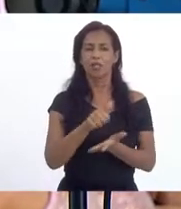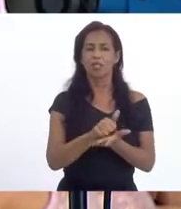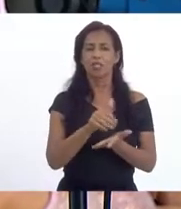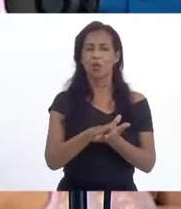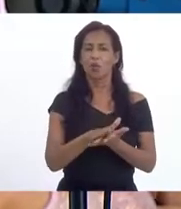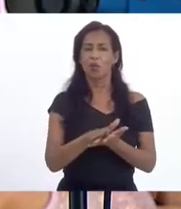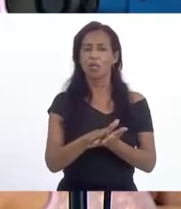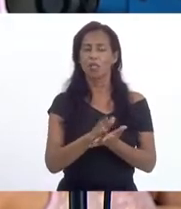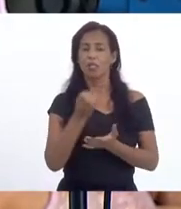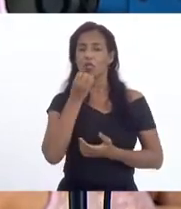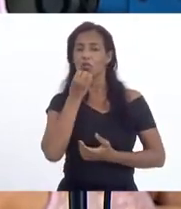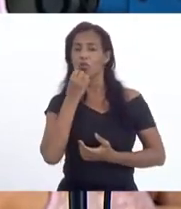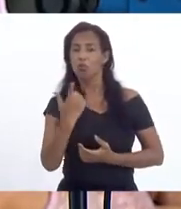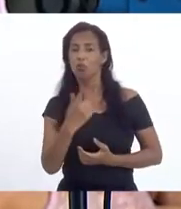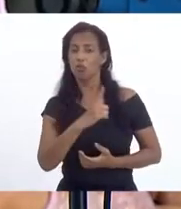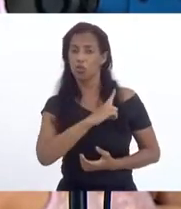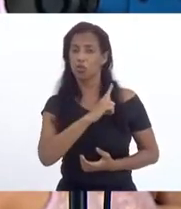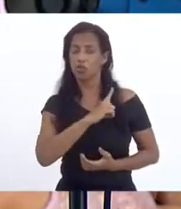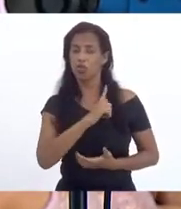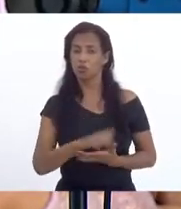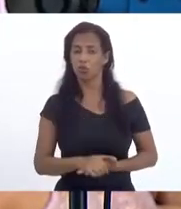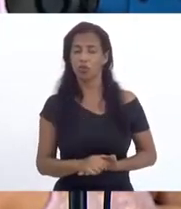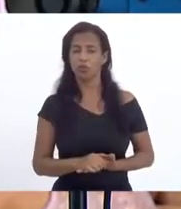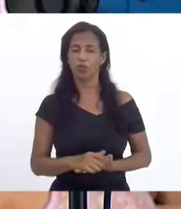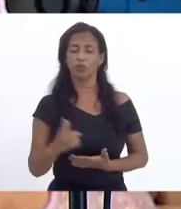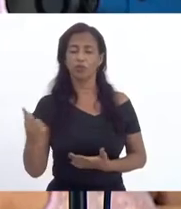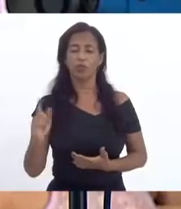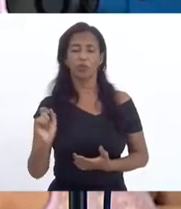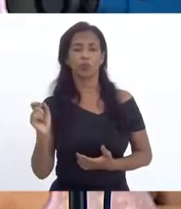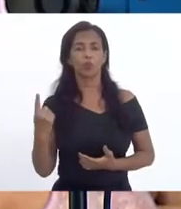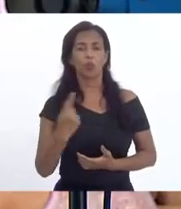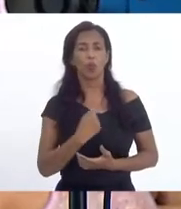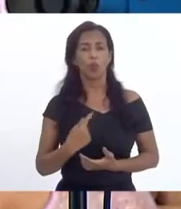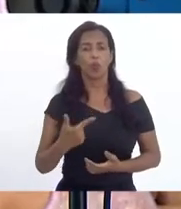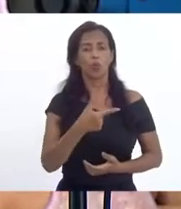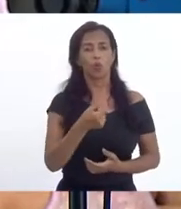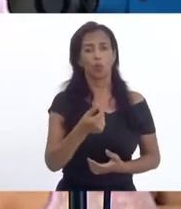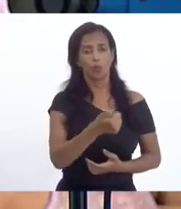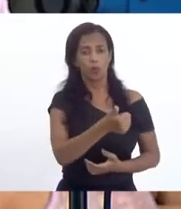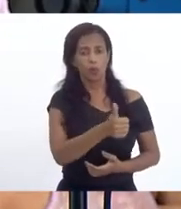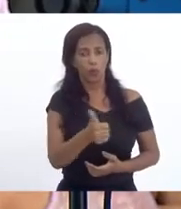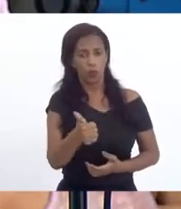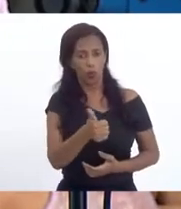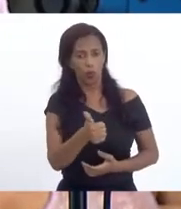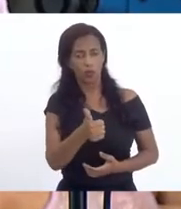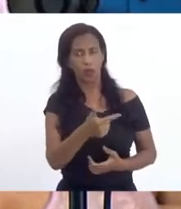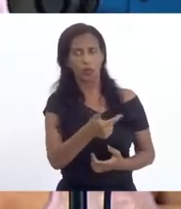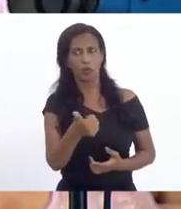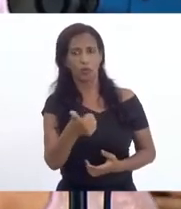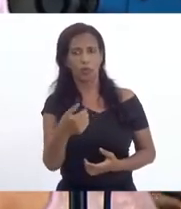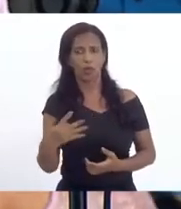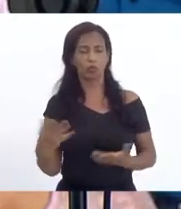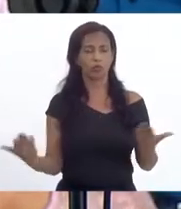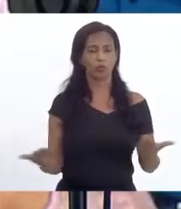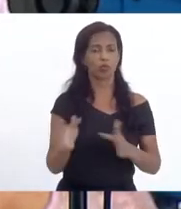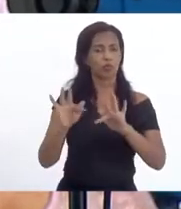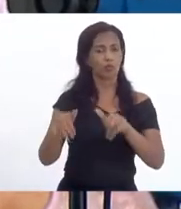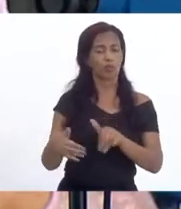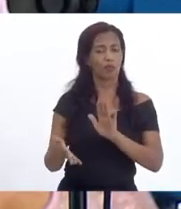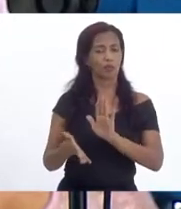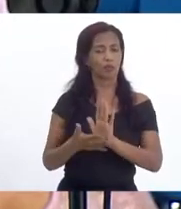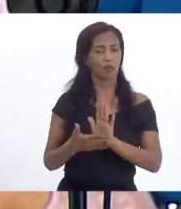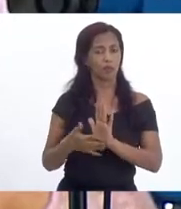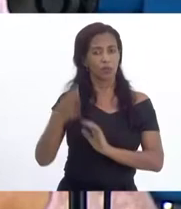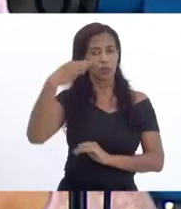boas gestões. E o governador Renato Casagrande foi governador de 2011 a 2014, onde, no final do mandato, o Espírito